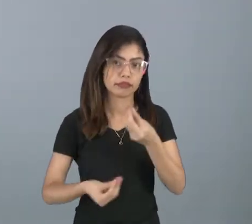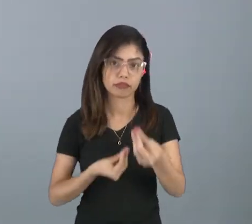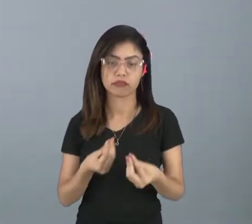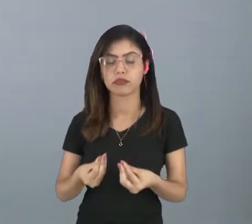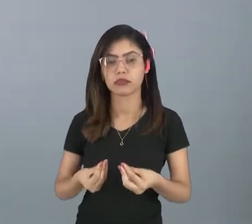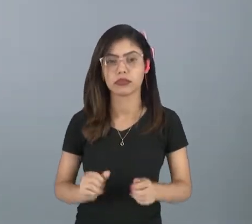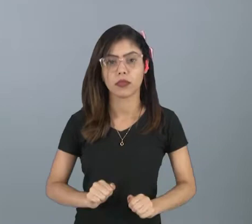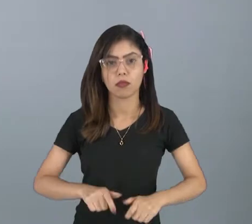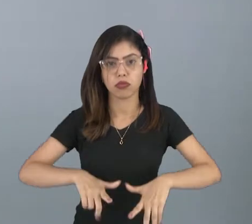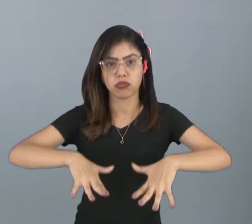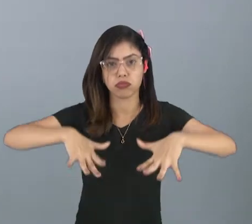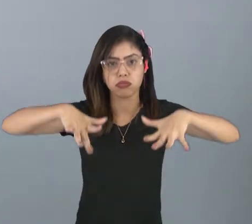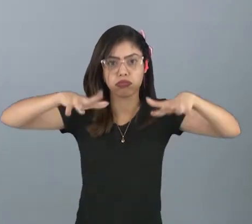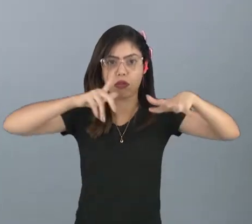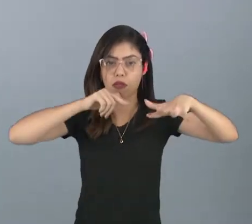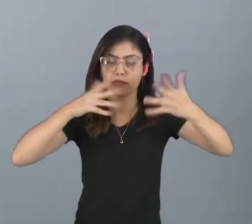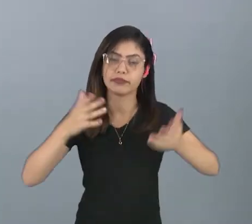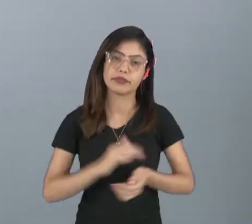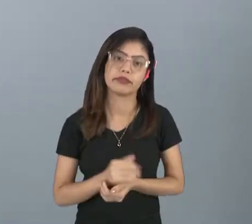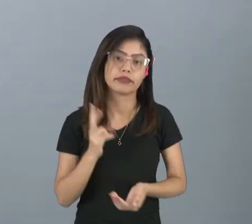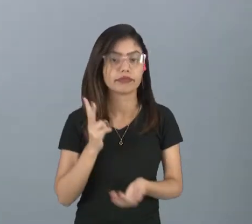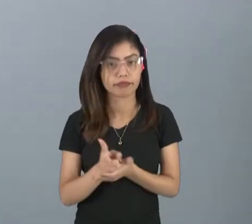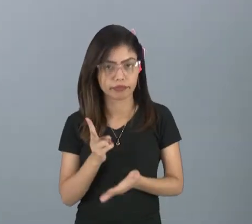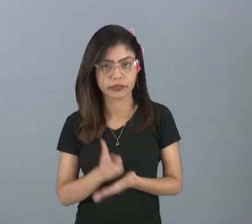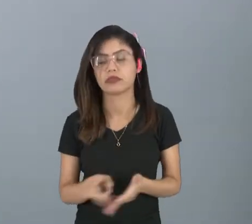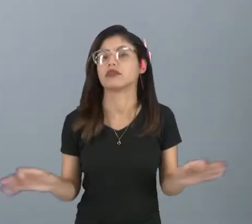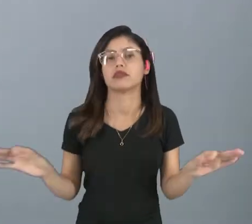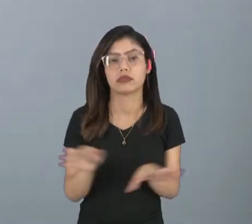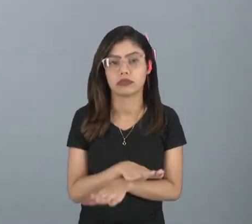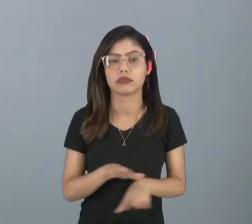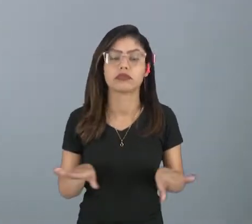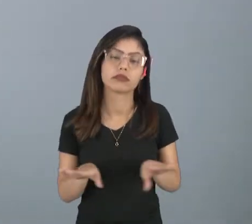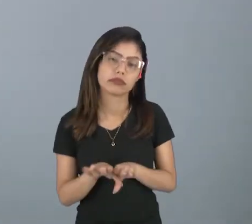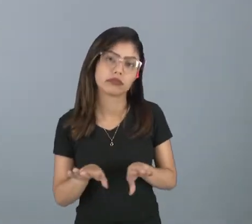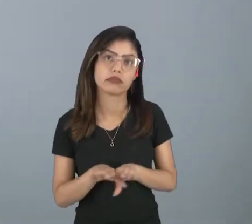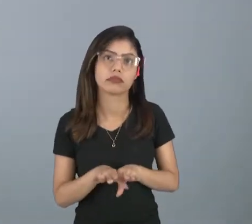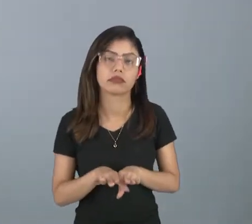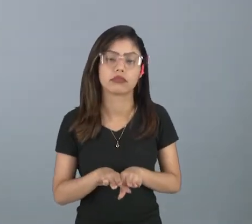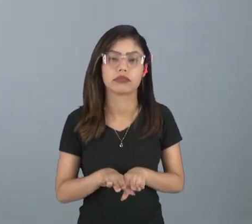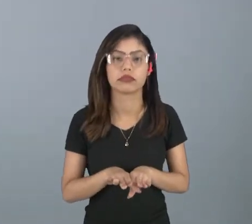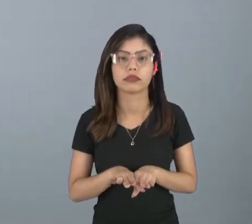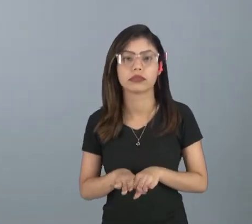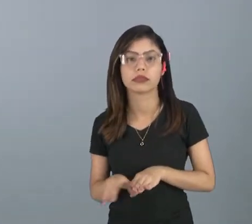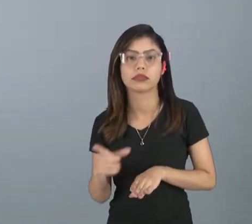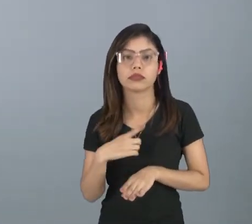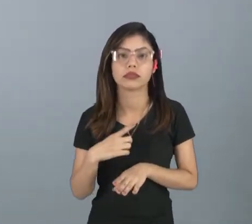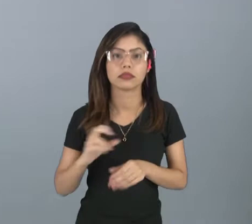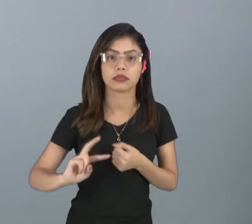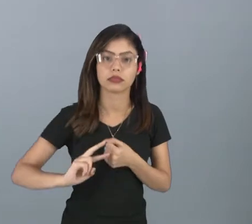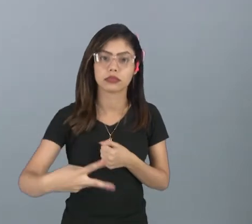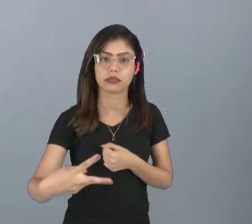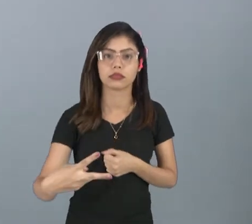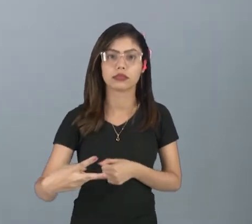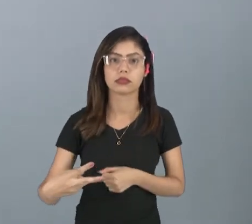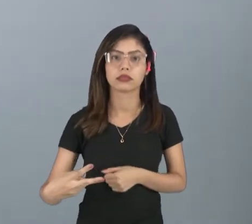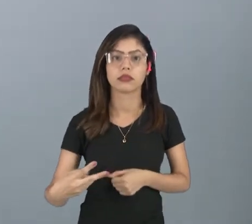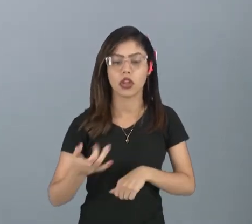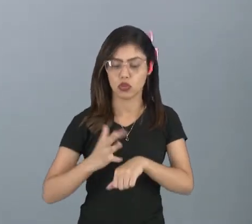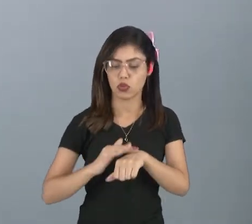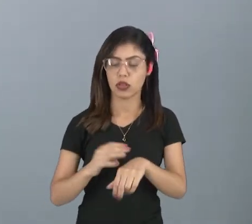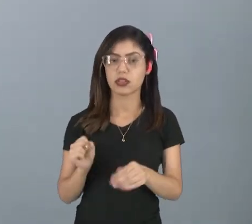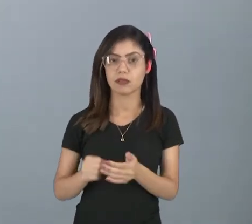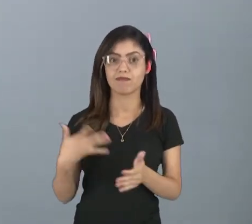de alagação, que em decorrência disso, né, pode acabar também tendo como consequência o surto de algumas doenças